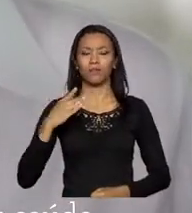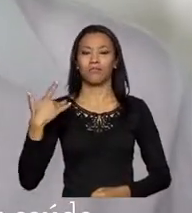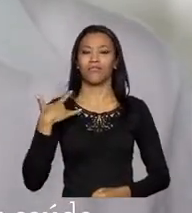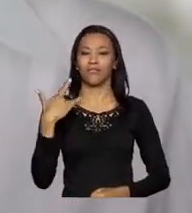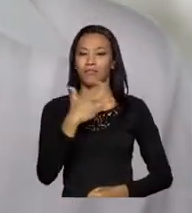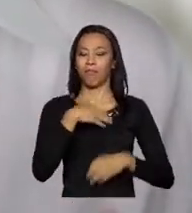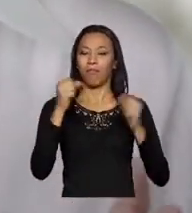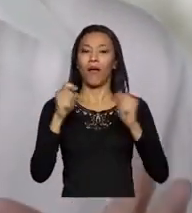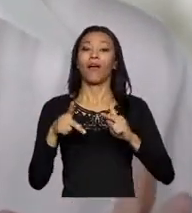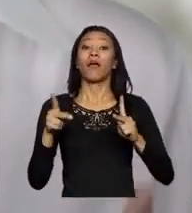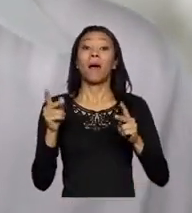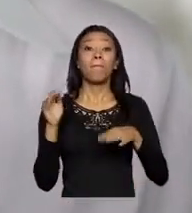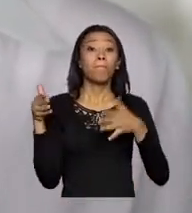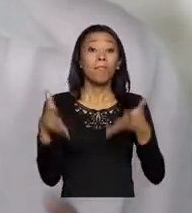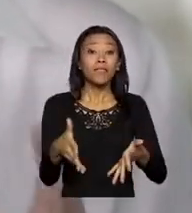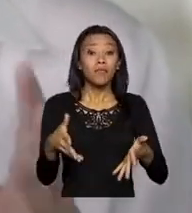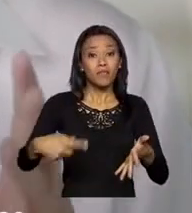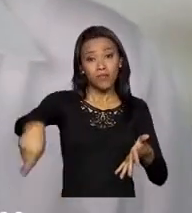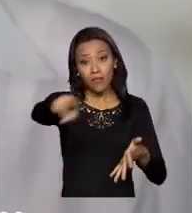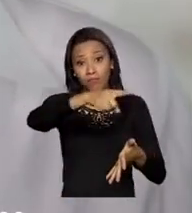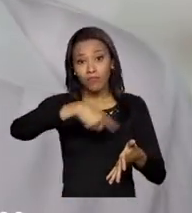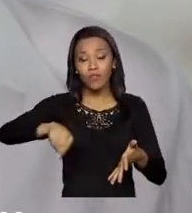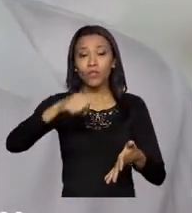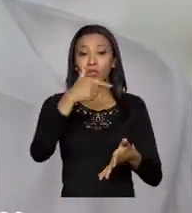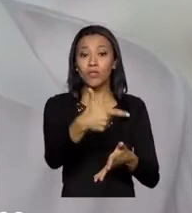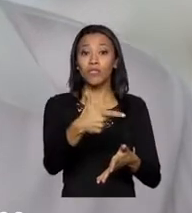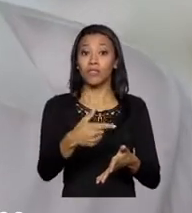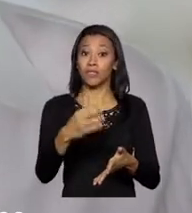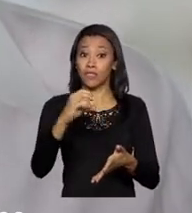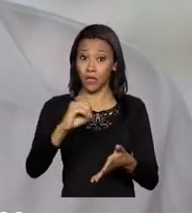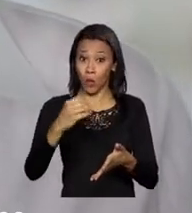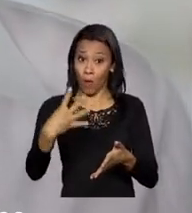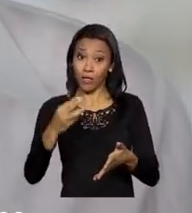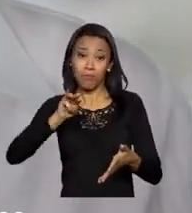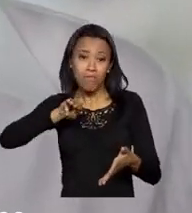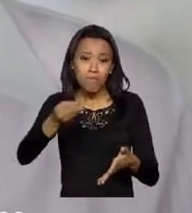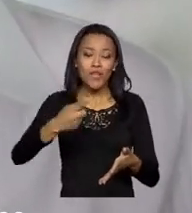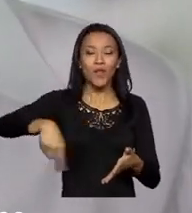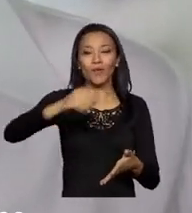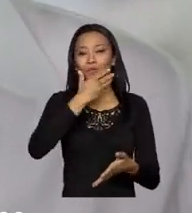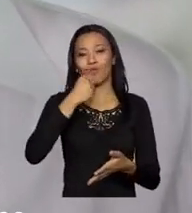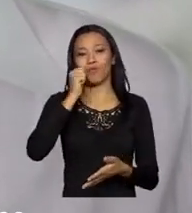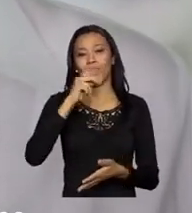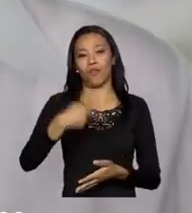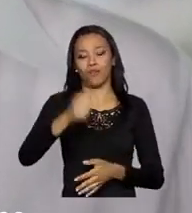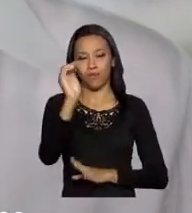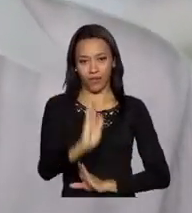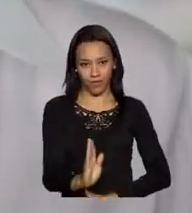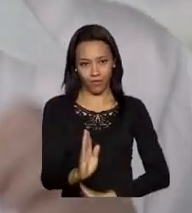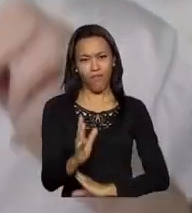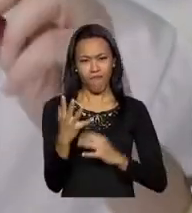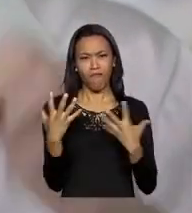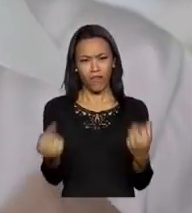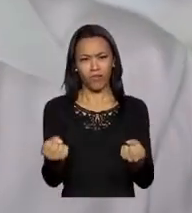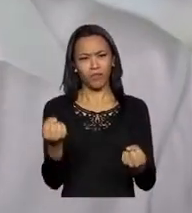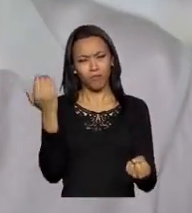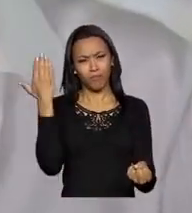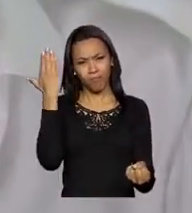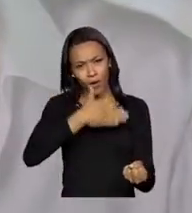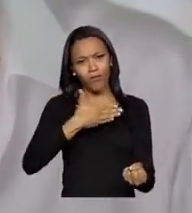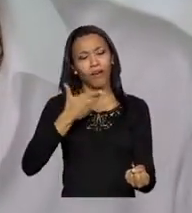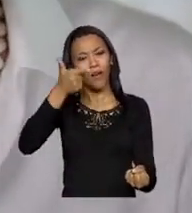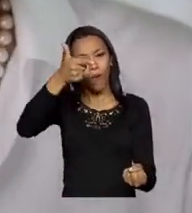paz e de saúde com a participação dos 204 milhões de brasileiros e brasileiras Vamos